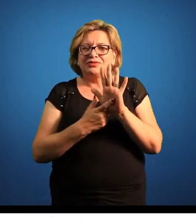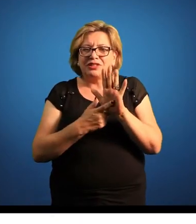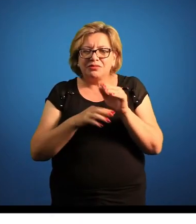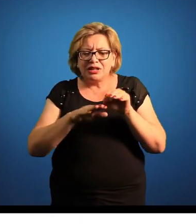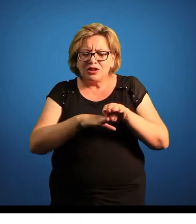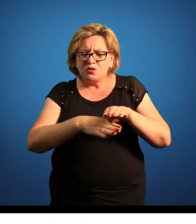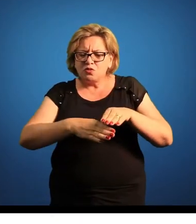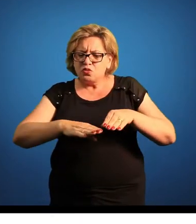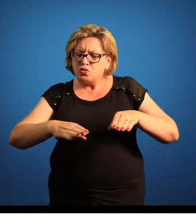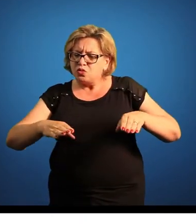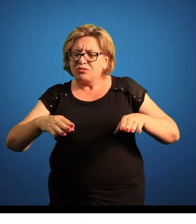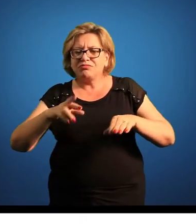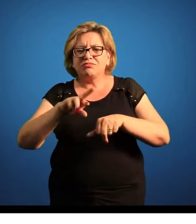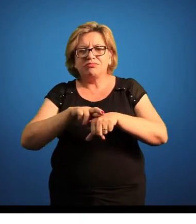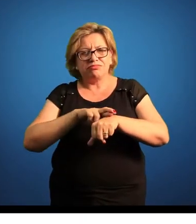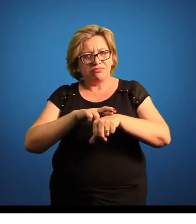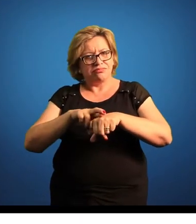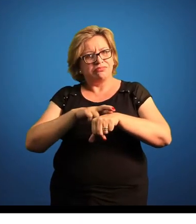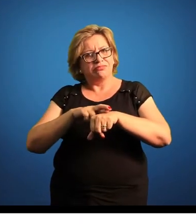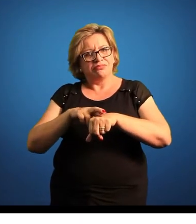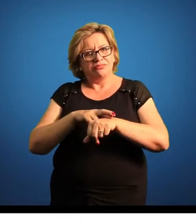tapete roxo.